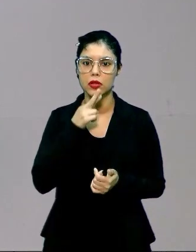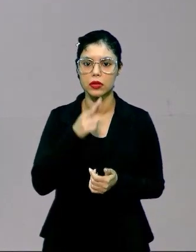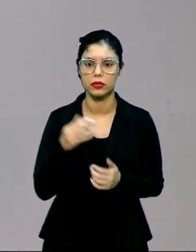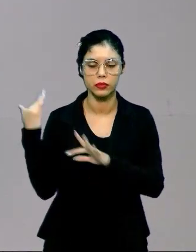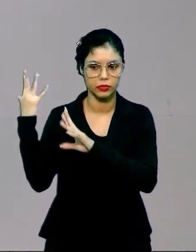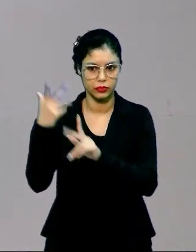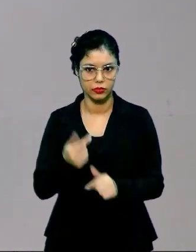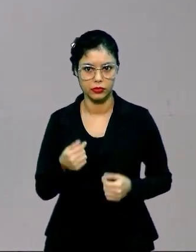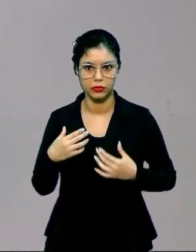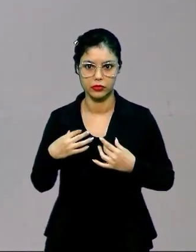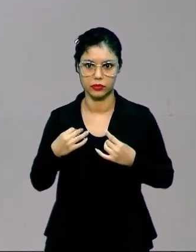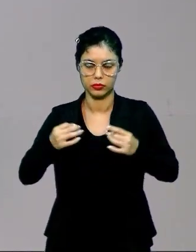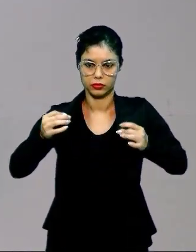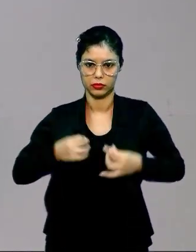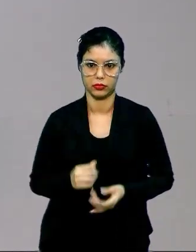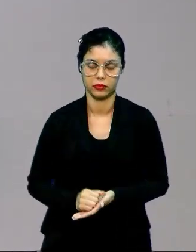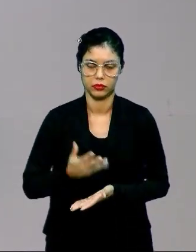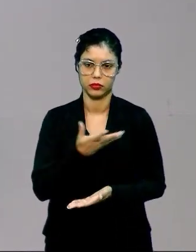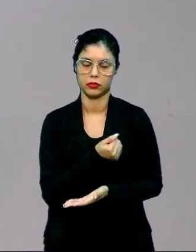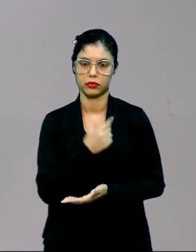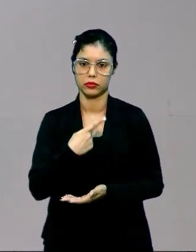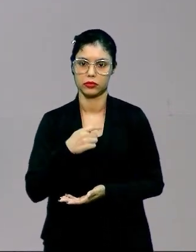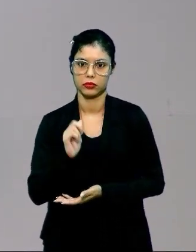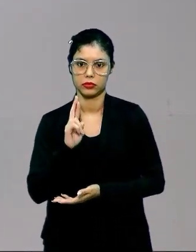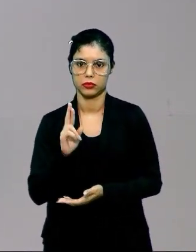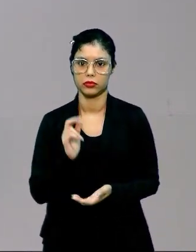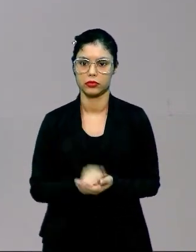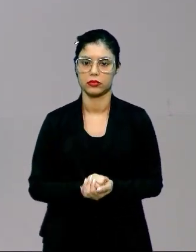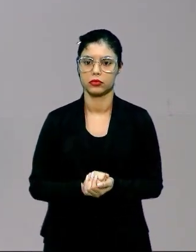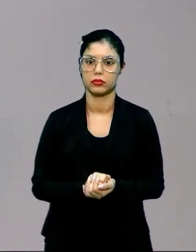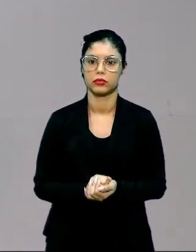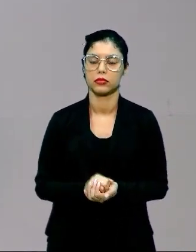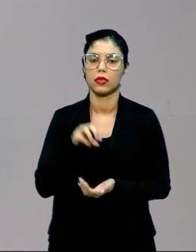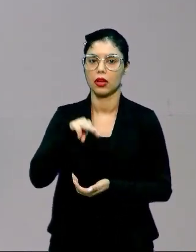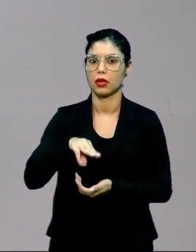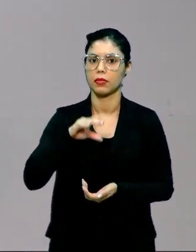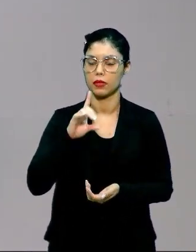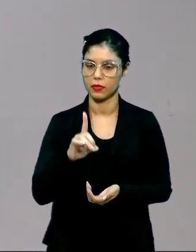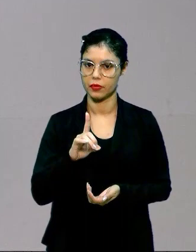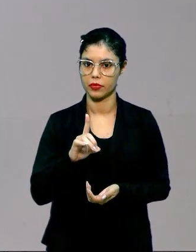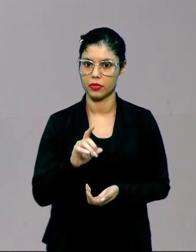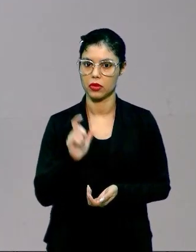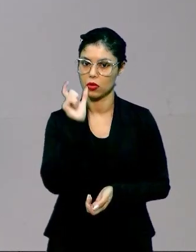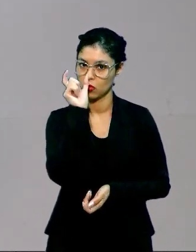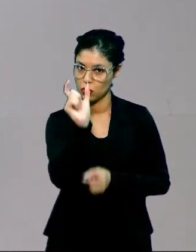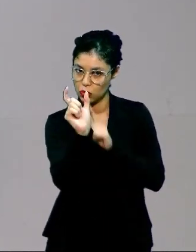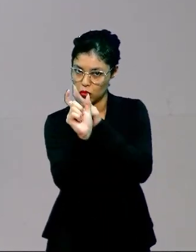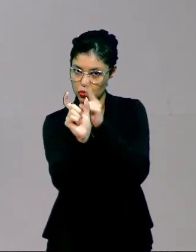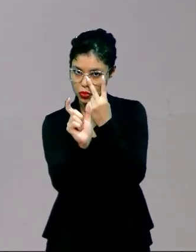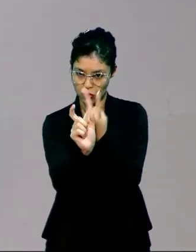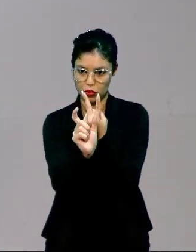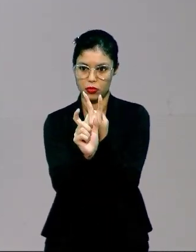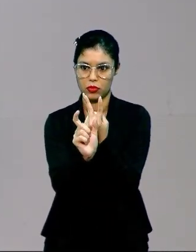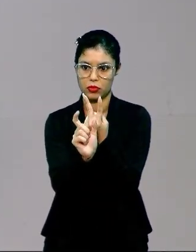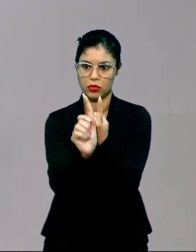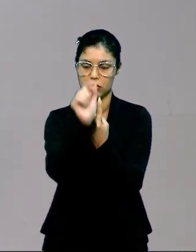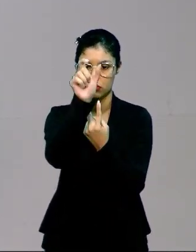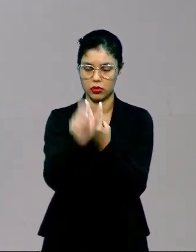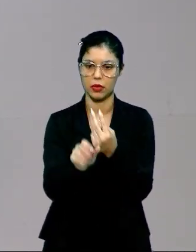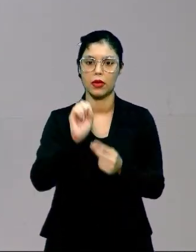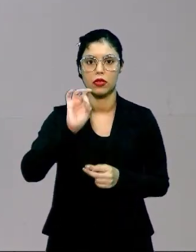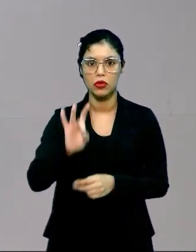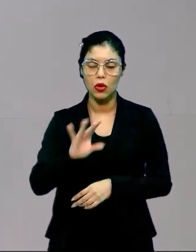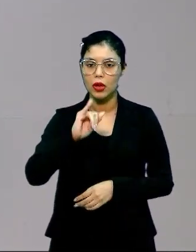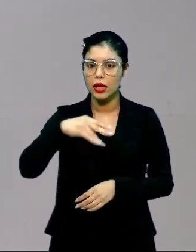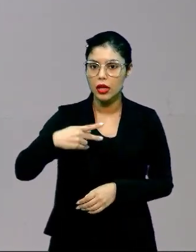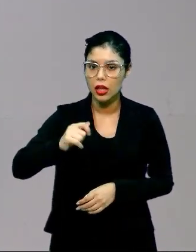revisar? Se eu tiver um número par de termos, a mediana é a média dos dois termos centrais. Agora, se eu tiver um